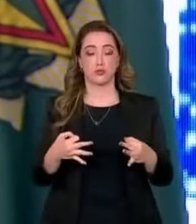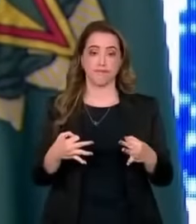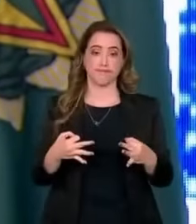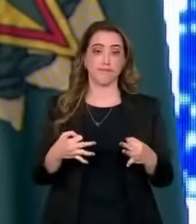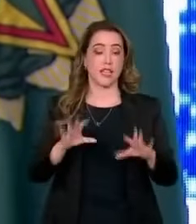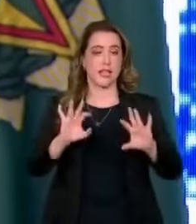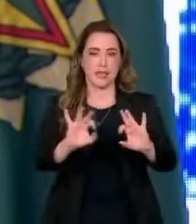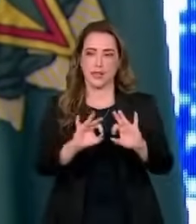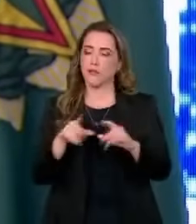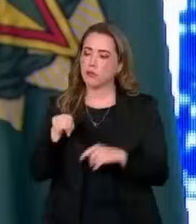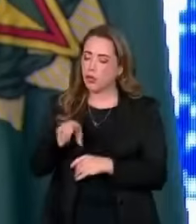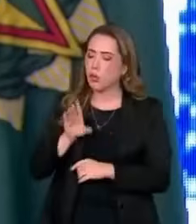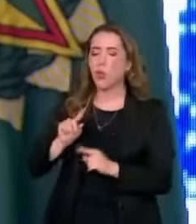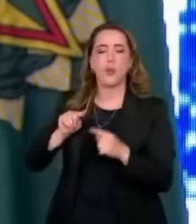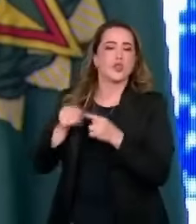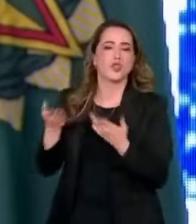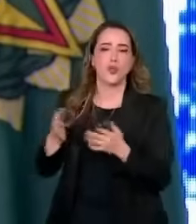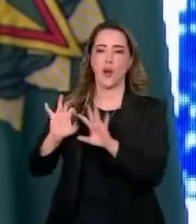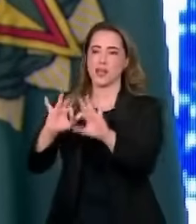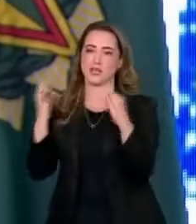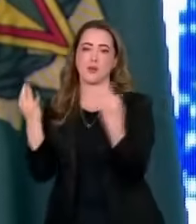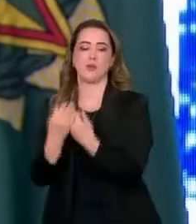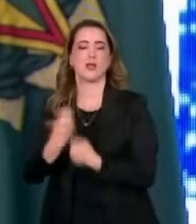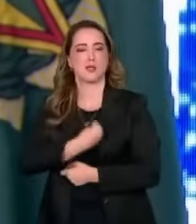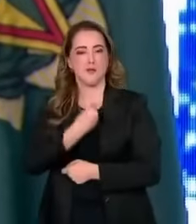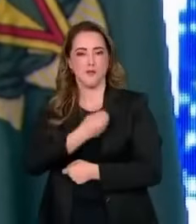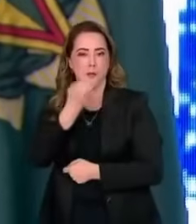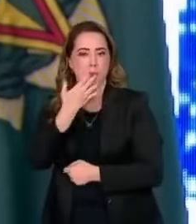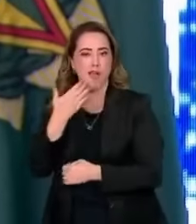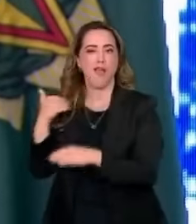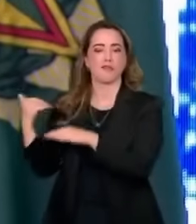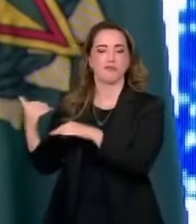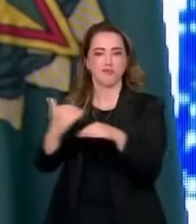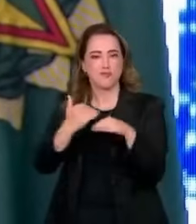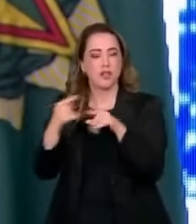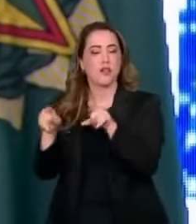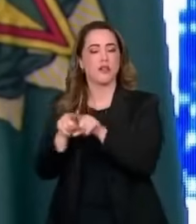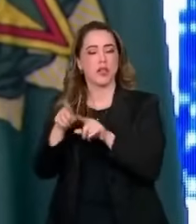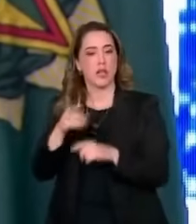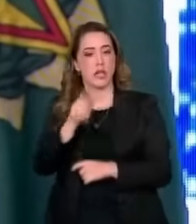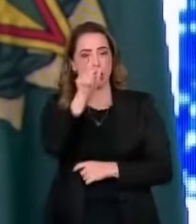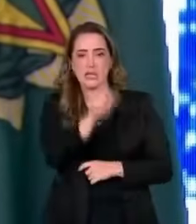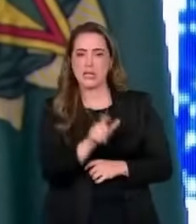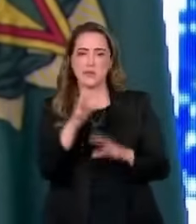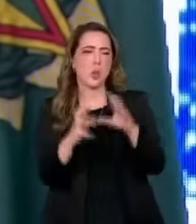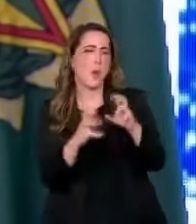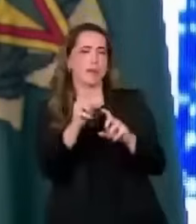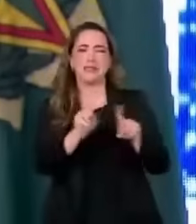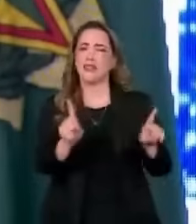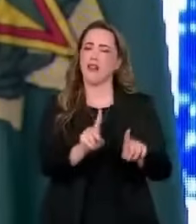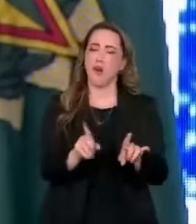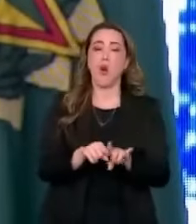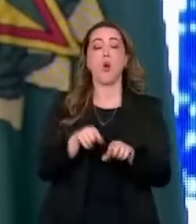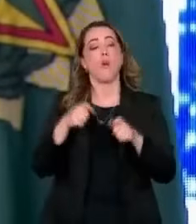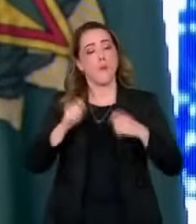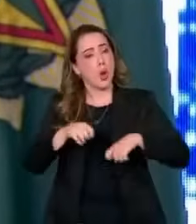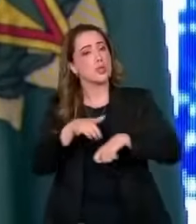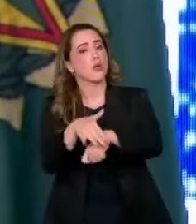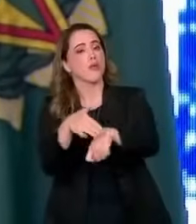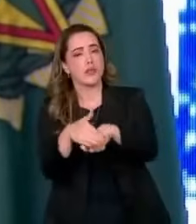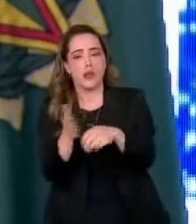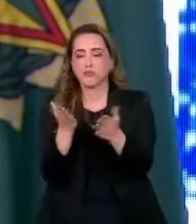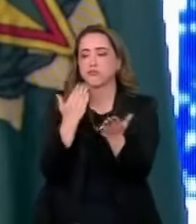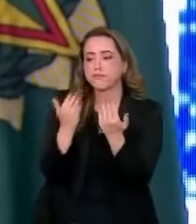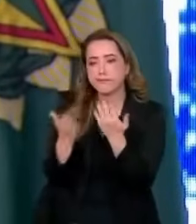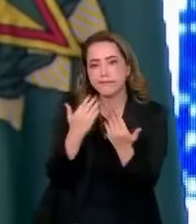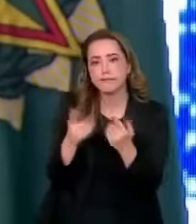bem, que as famílias vivem em harmonia, que as pessoas não briguem, que as pessoas conversem,